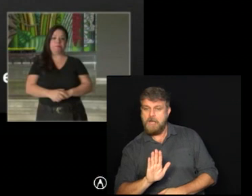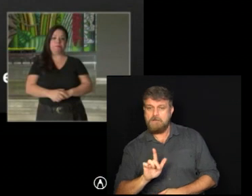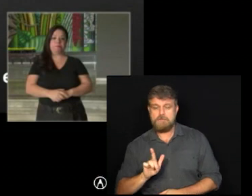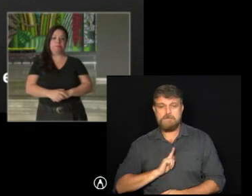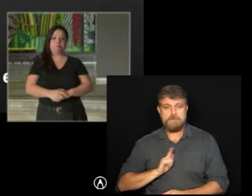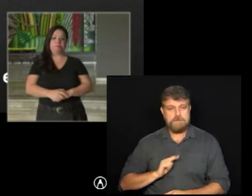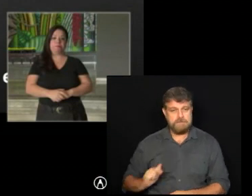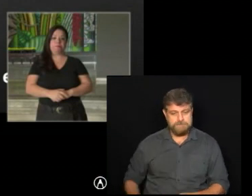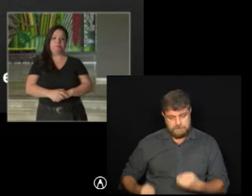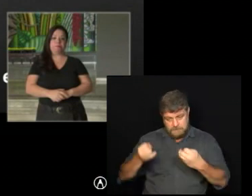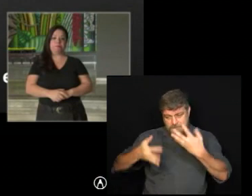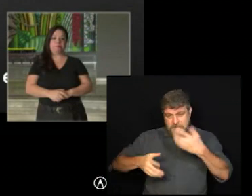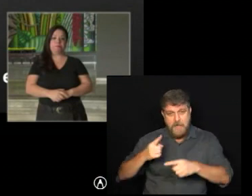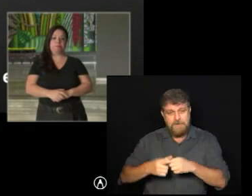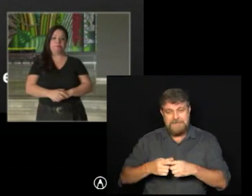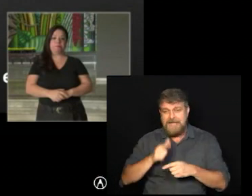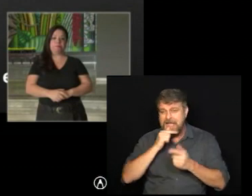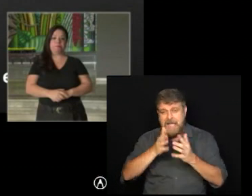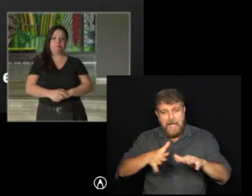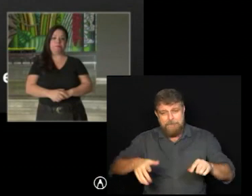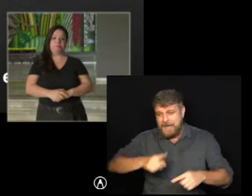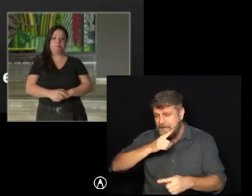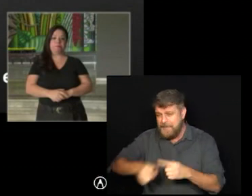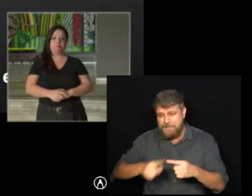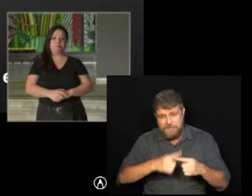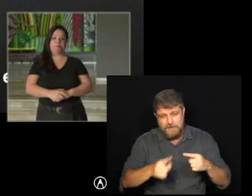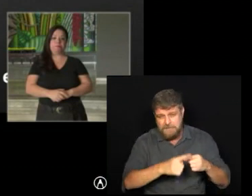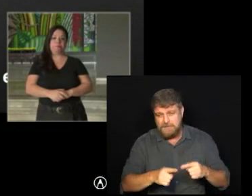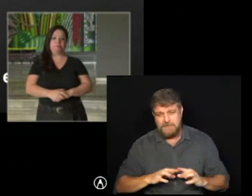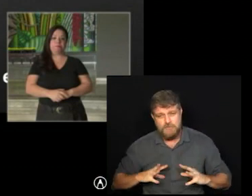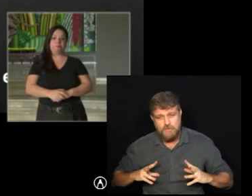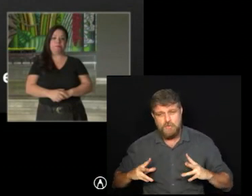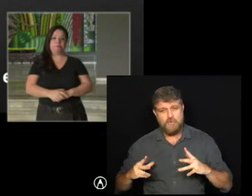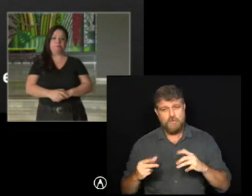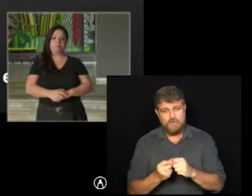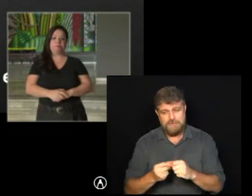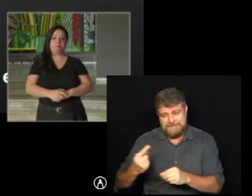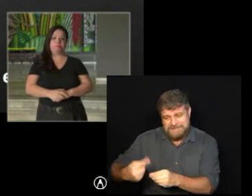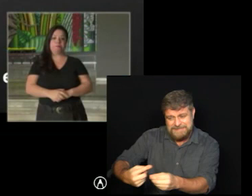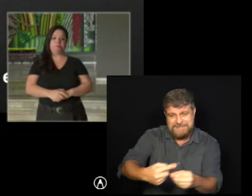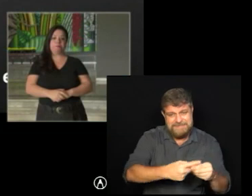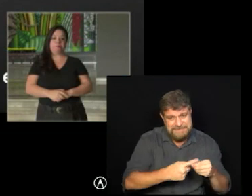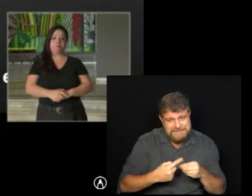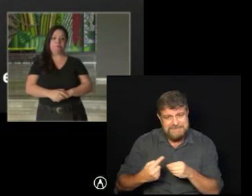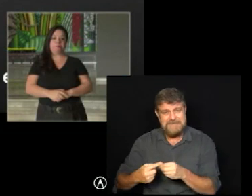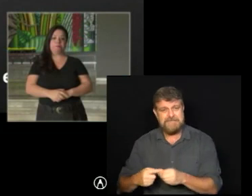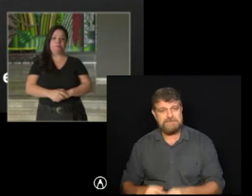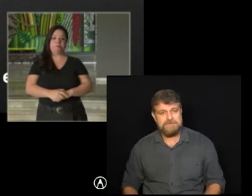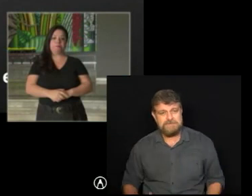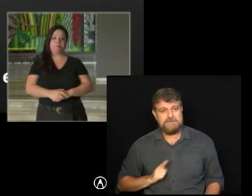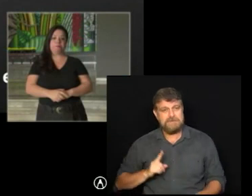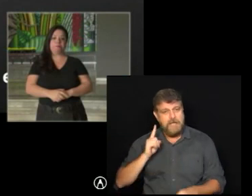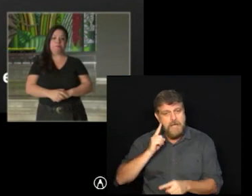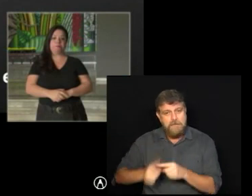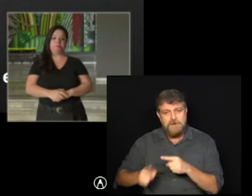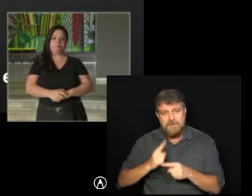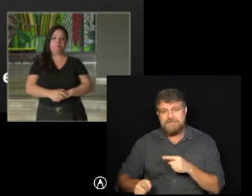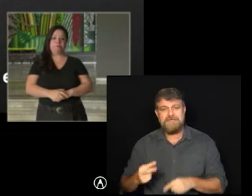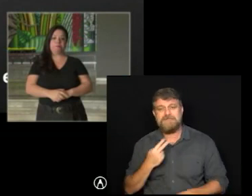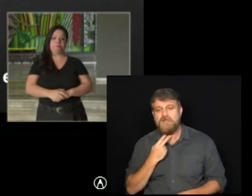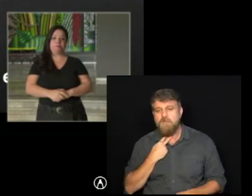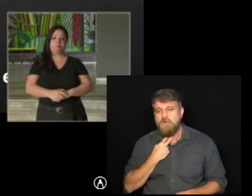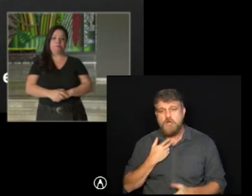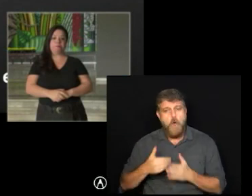Proibido, então, ir à praia e aos parques de todas as cidades do estado de São Paulo. Proibição completa